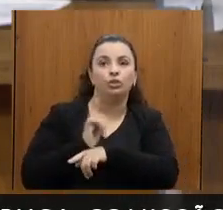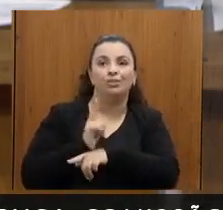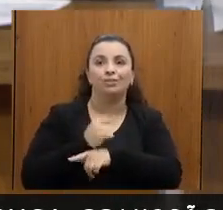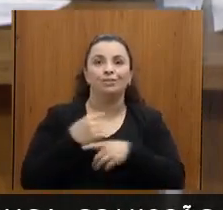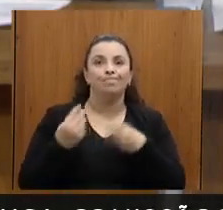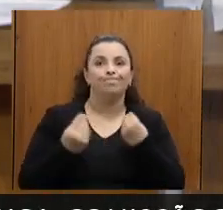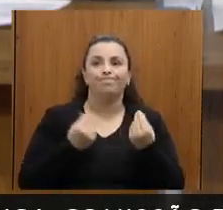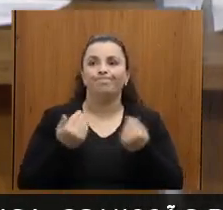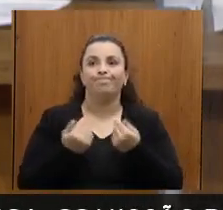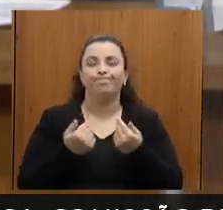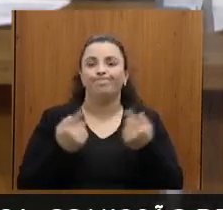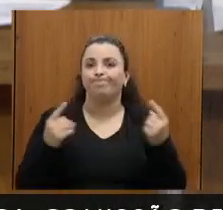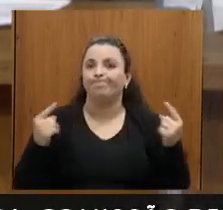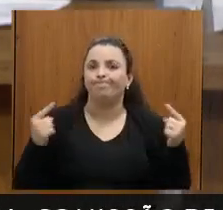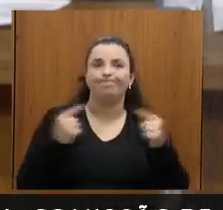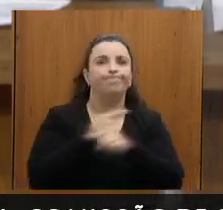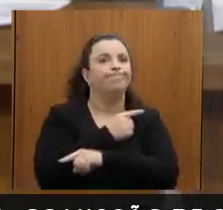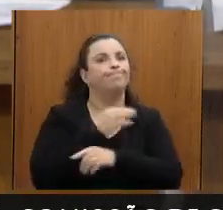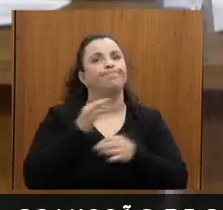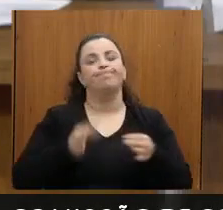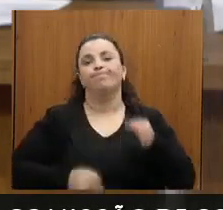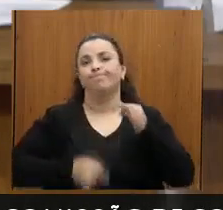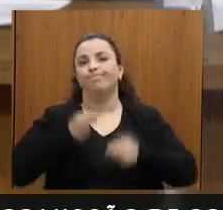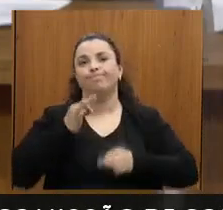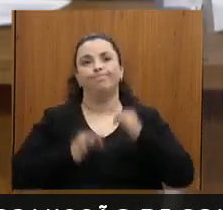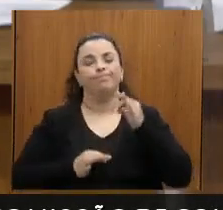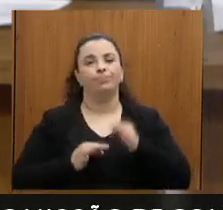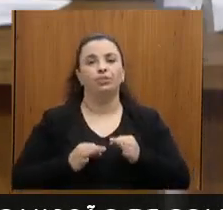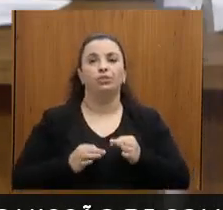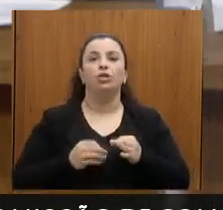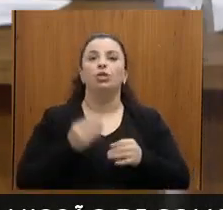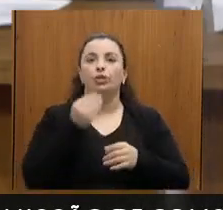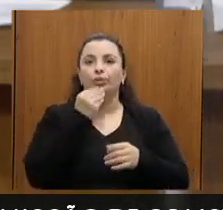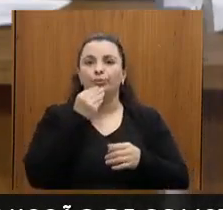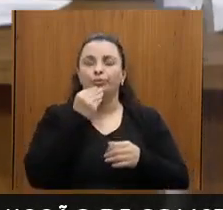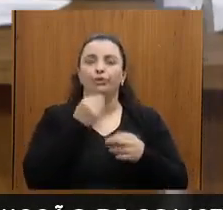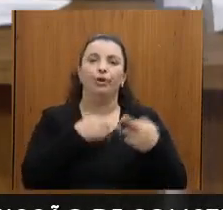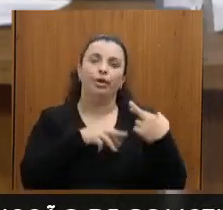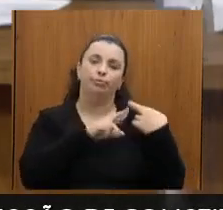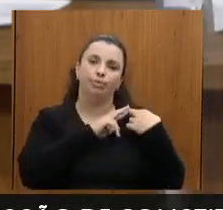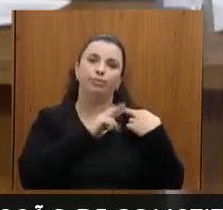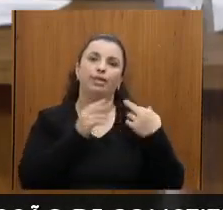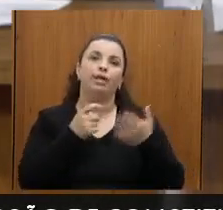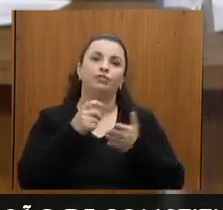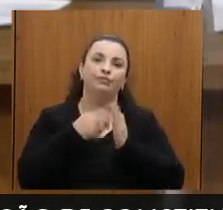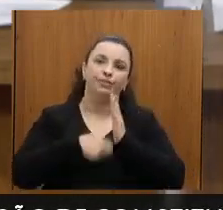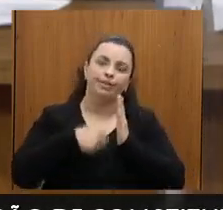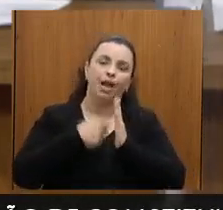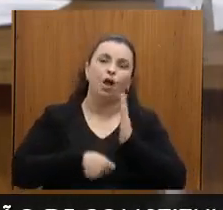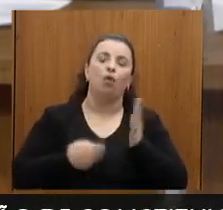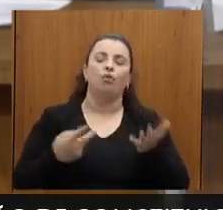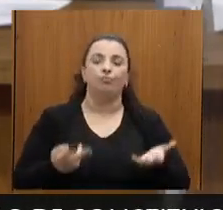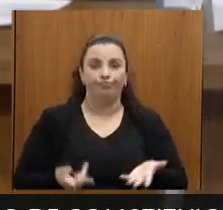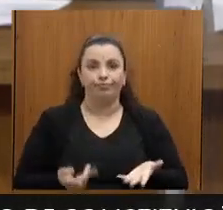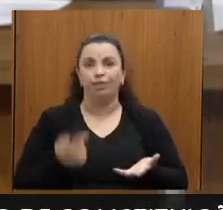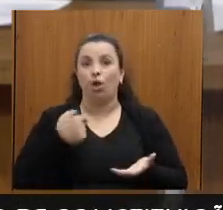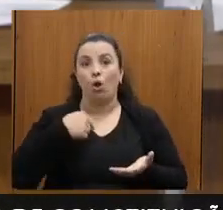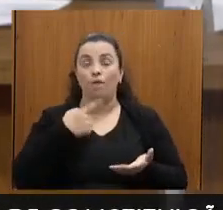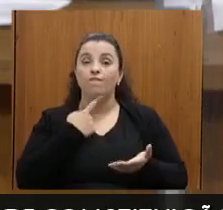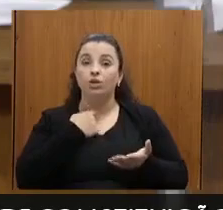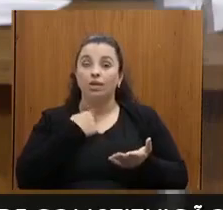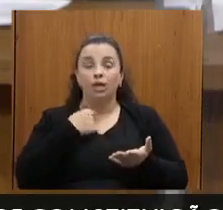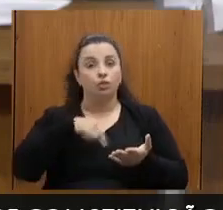de irregularidade jurídica que poderia ensejar a nossa responsabilização. Então, não era da nossa vontade fazer isso,